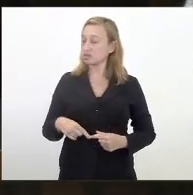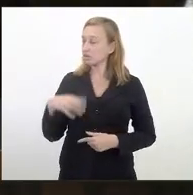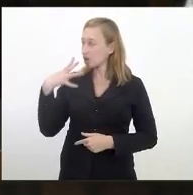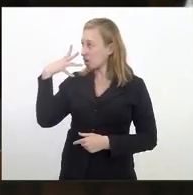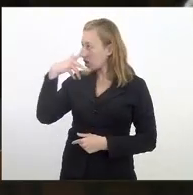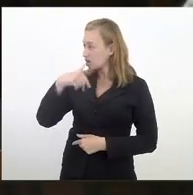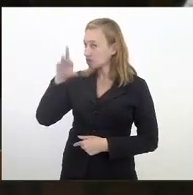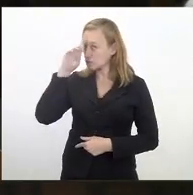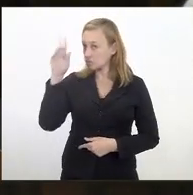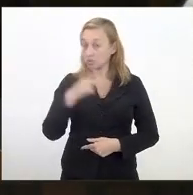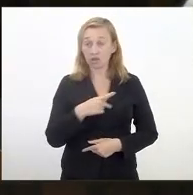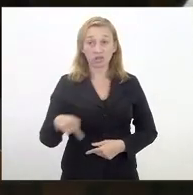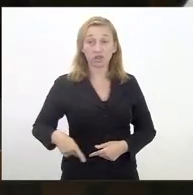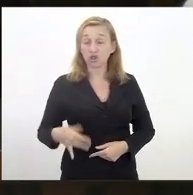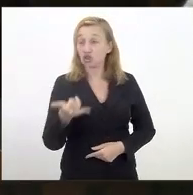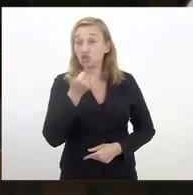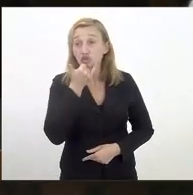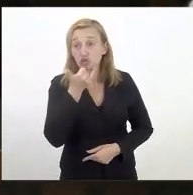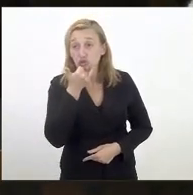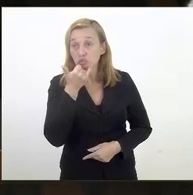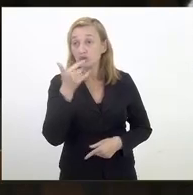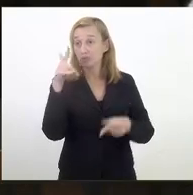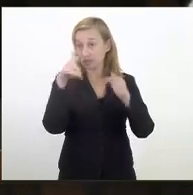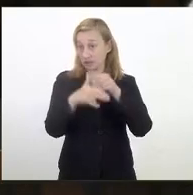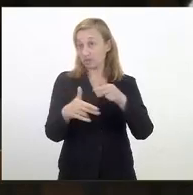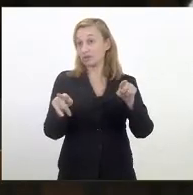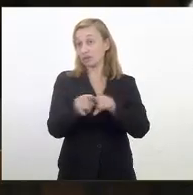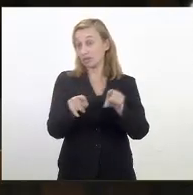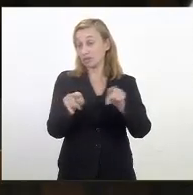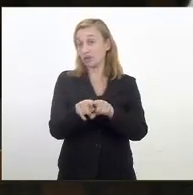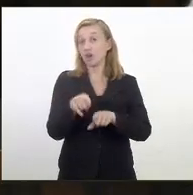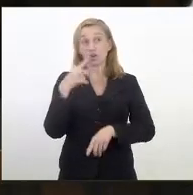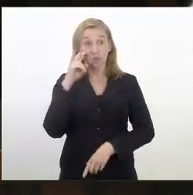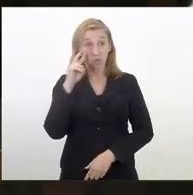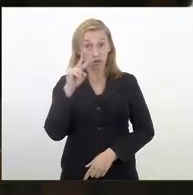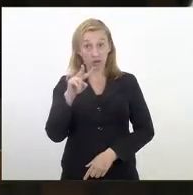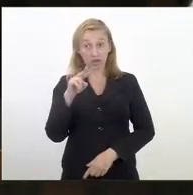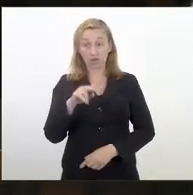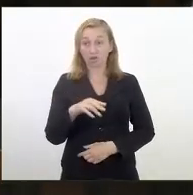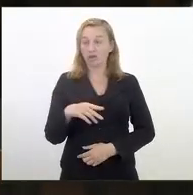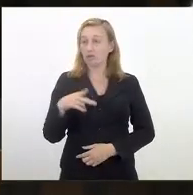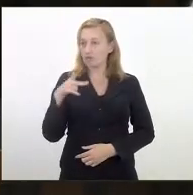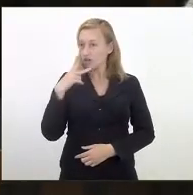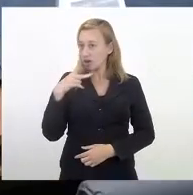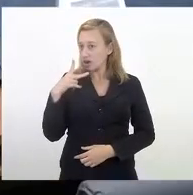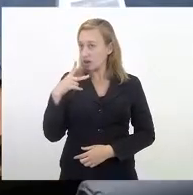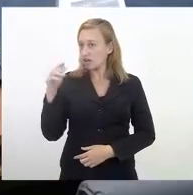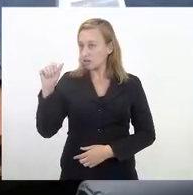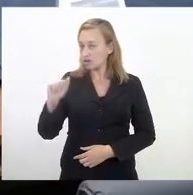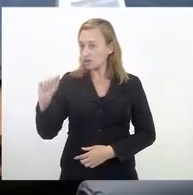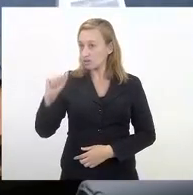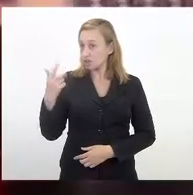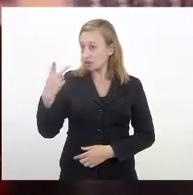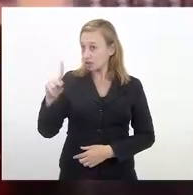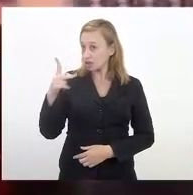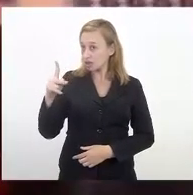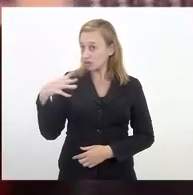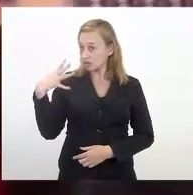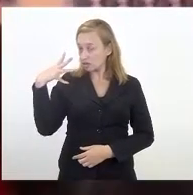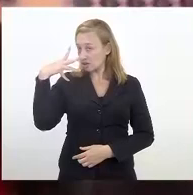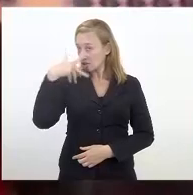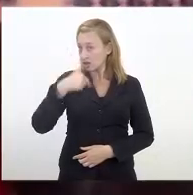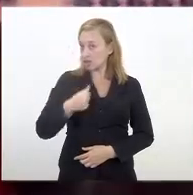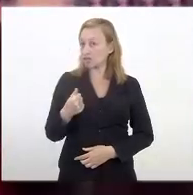Presidente Desculpa até atropelar você silêncio mas eu tô aqui inclusive comentei com assessoria dele que ele está